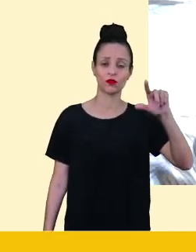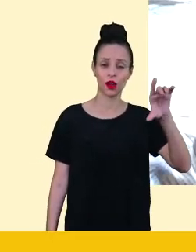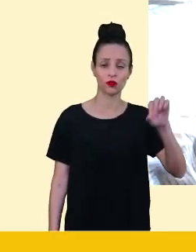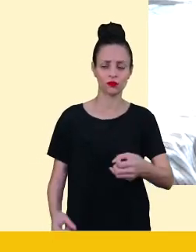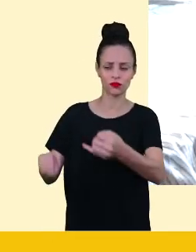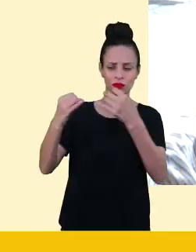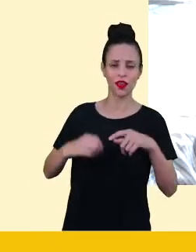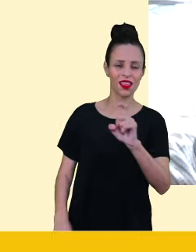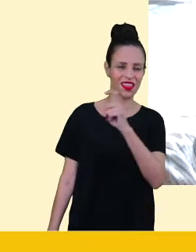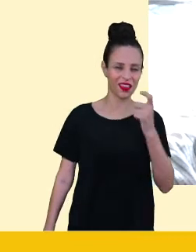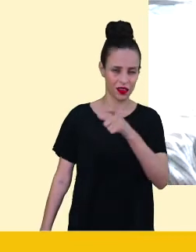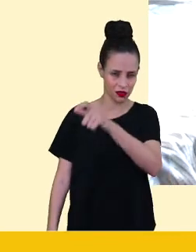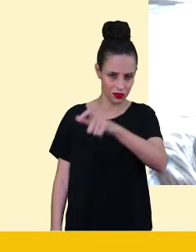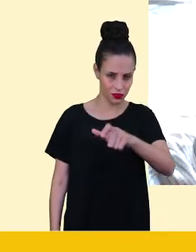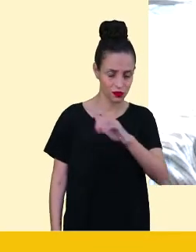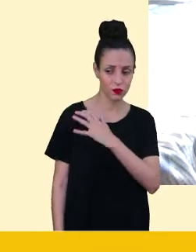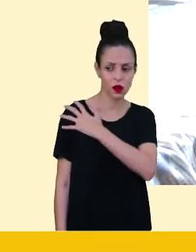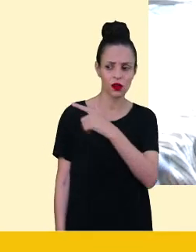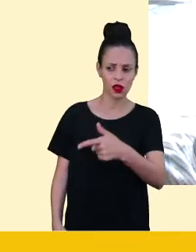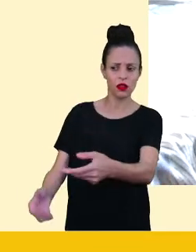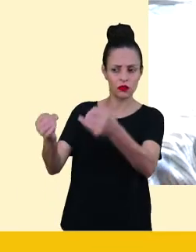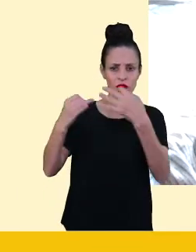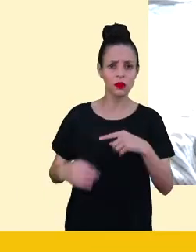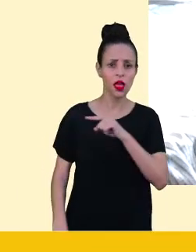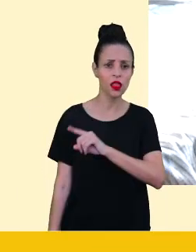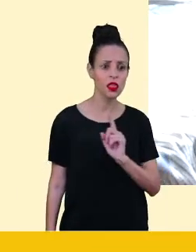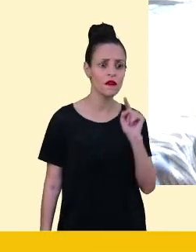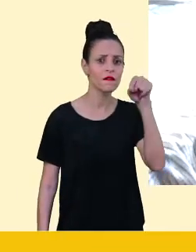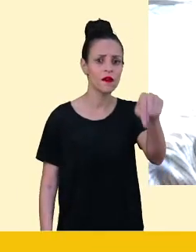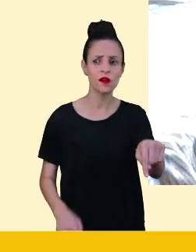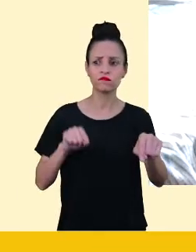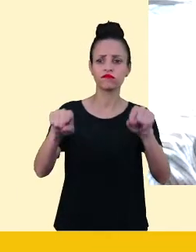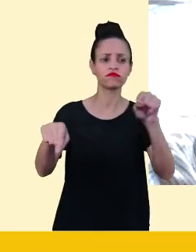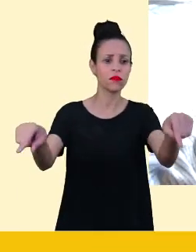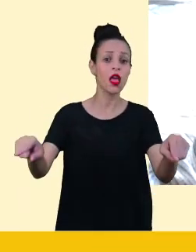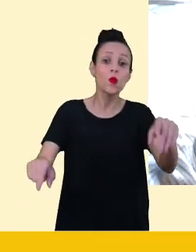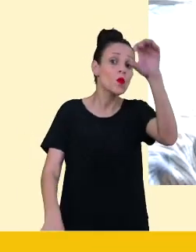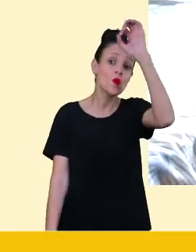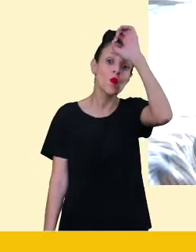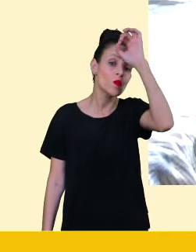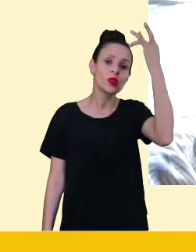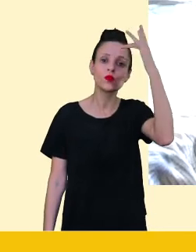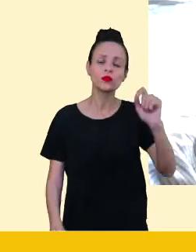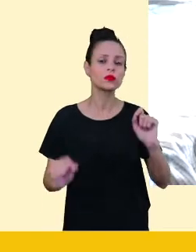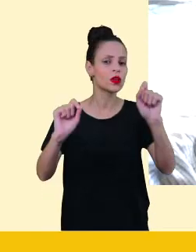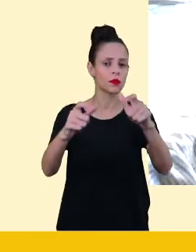gente ouvia muito dos ex-guardas que foram sem saber para onde eles estavam indo,